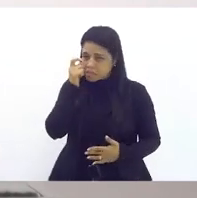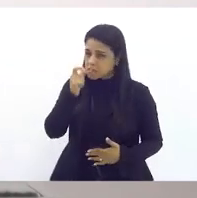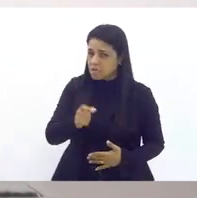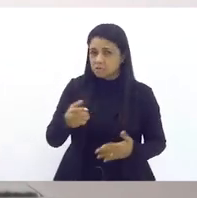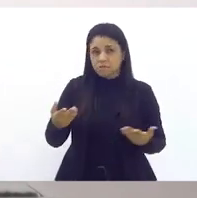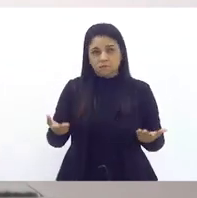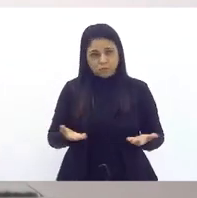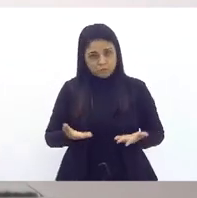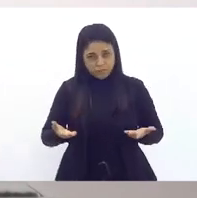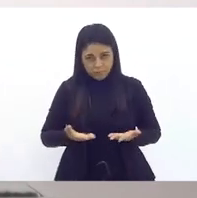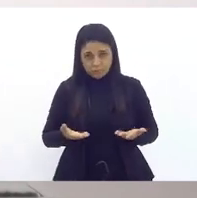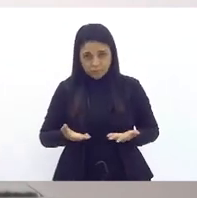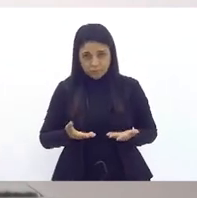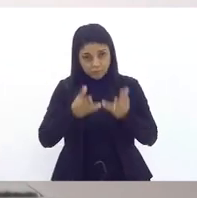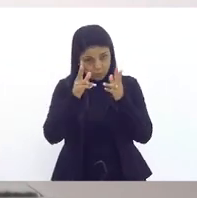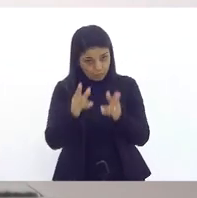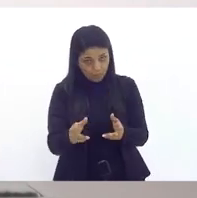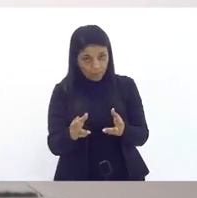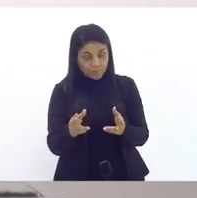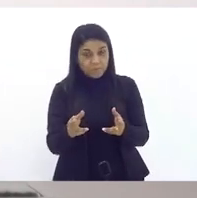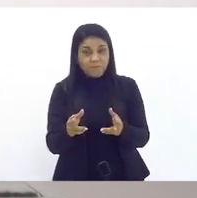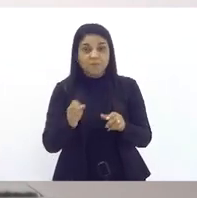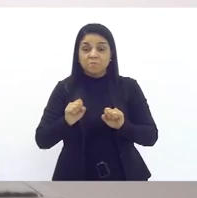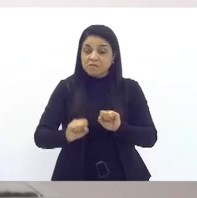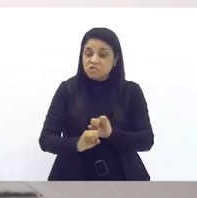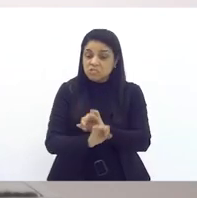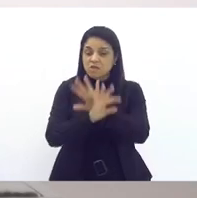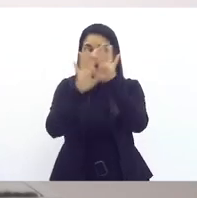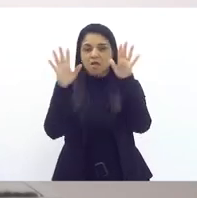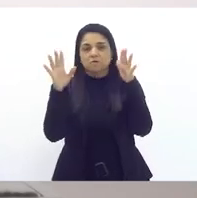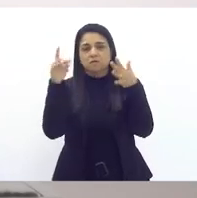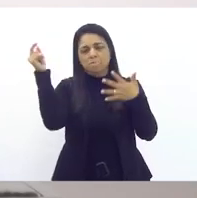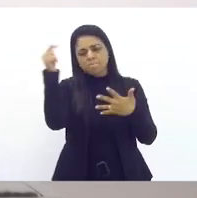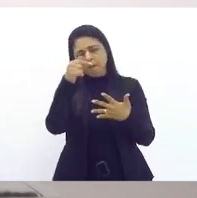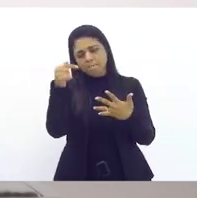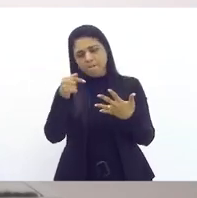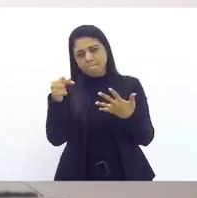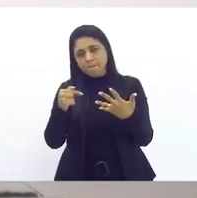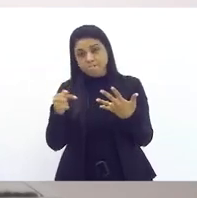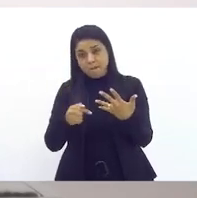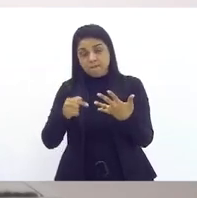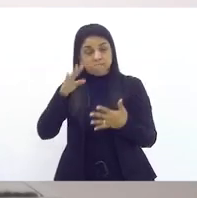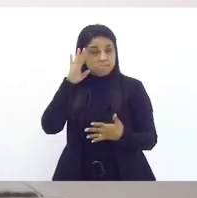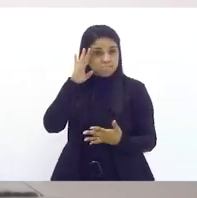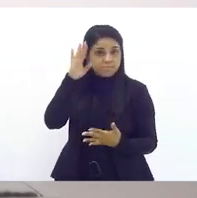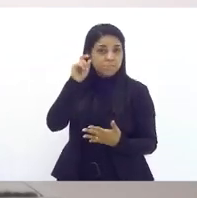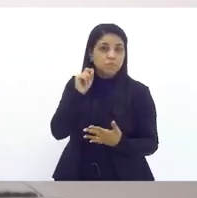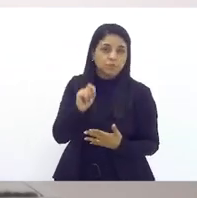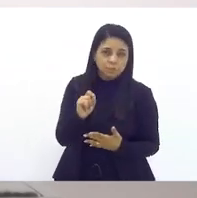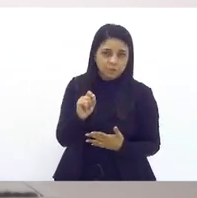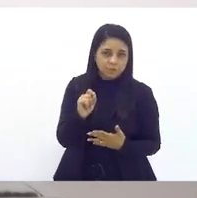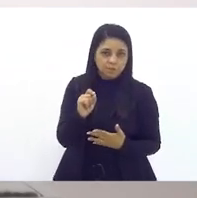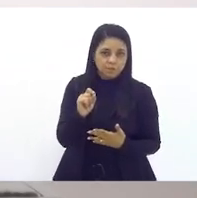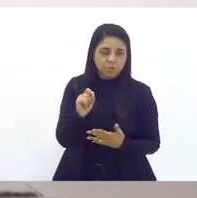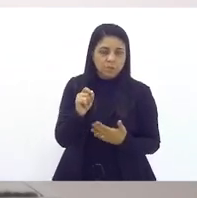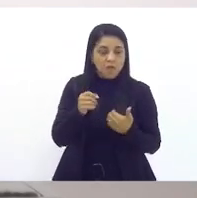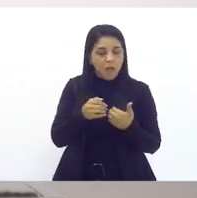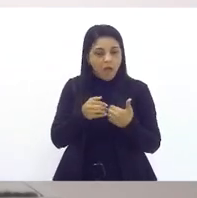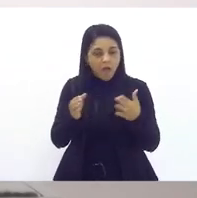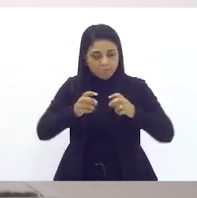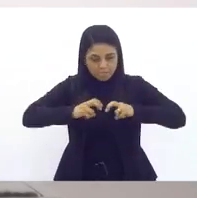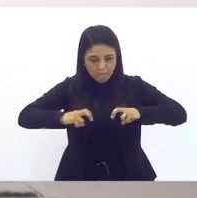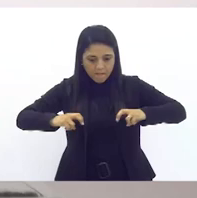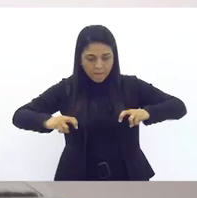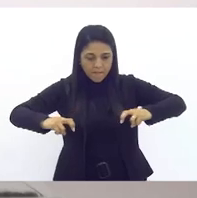está fazendo, porque serve para esclarecer muitos pontos. Mas é fundamental que se abra essa mesa